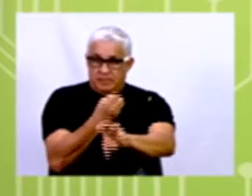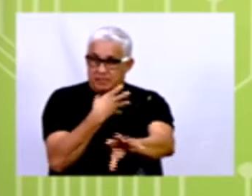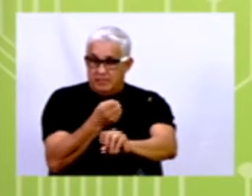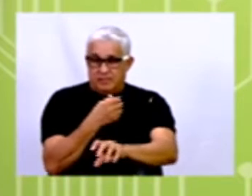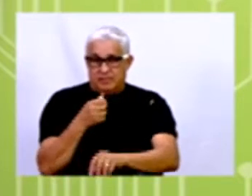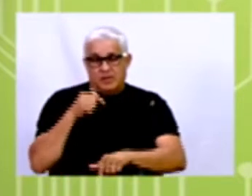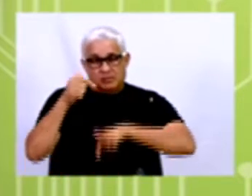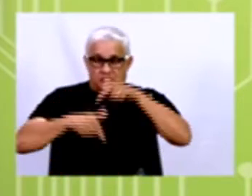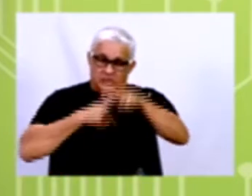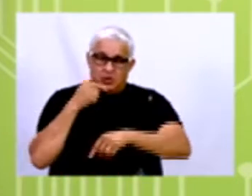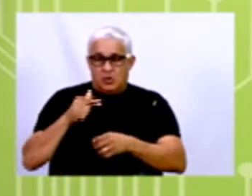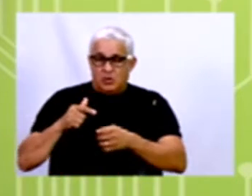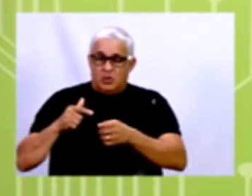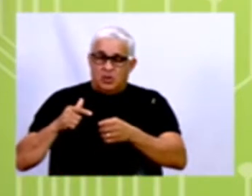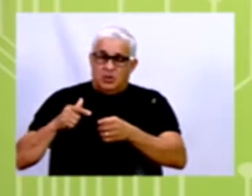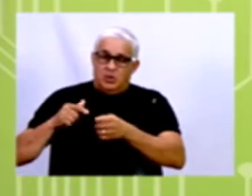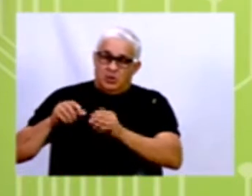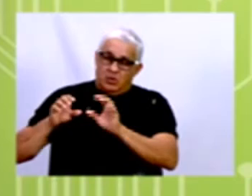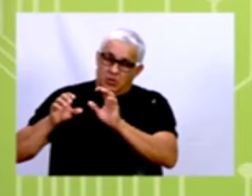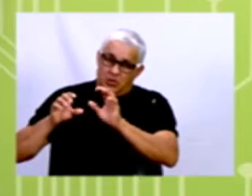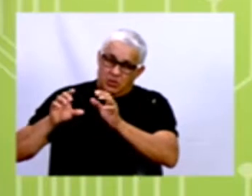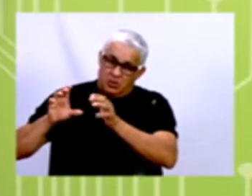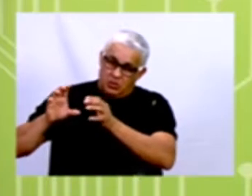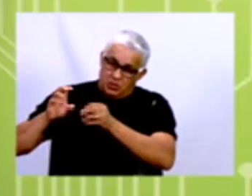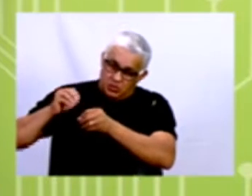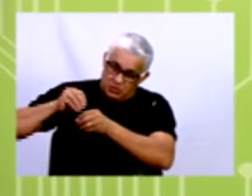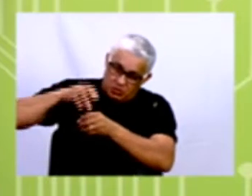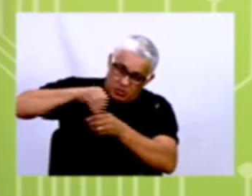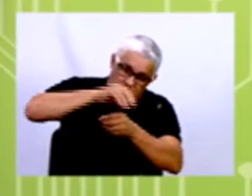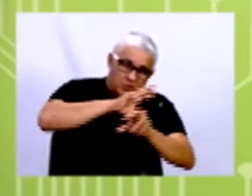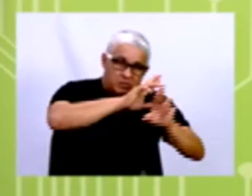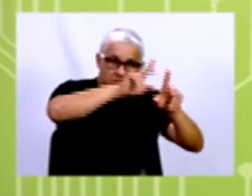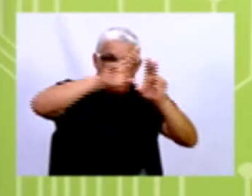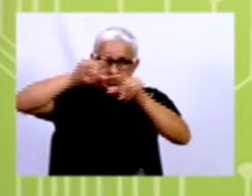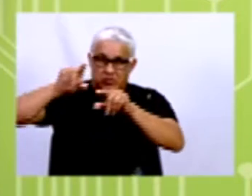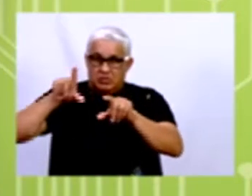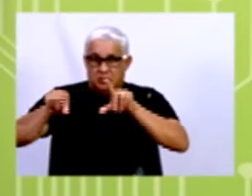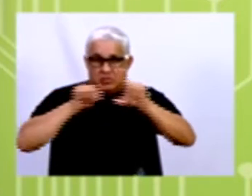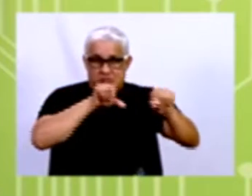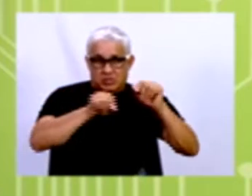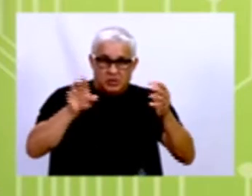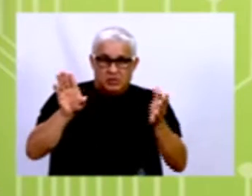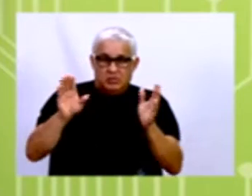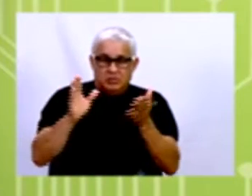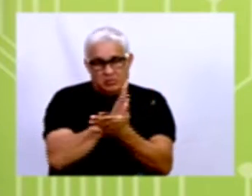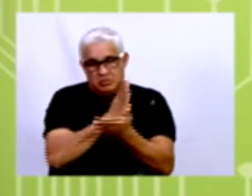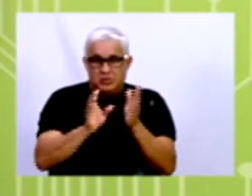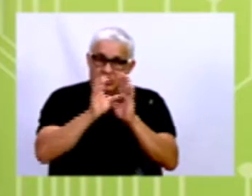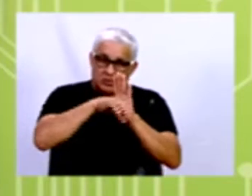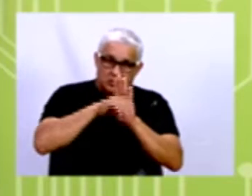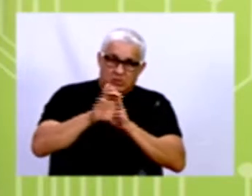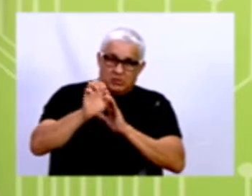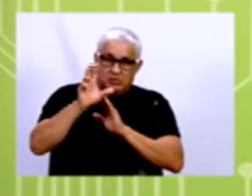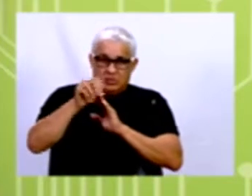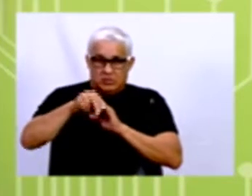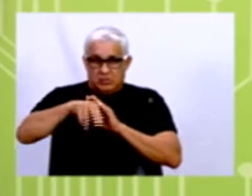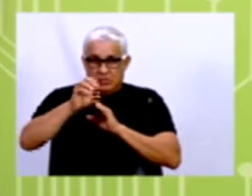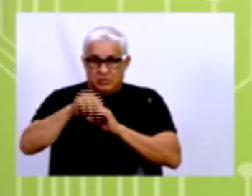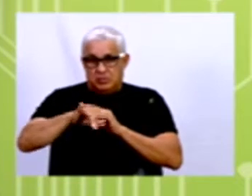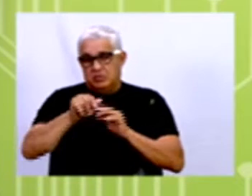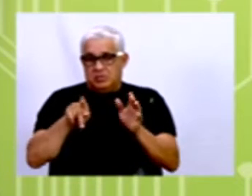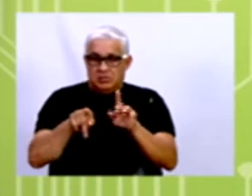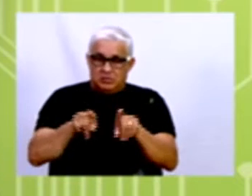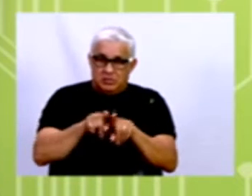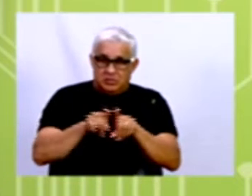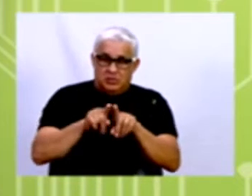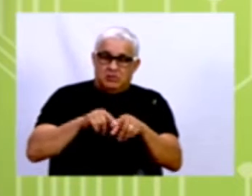uma série de conteúdos. Nós selecionamos os tópicos de cada um desses conteúdos, que são os conceitos de economia, o objeto de estudo da economia,